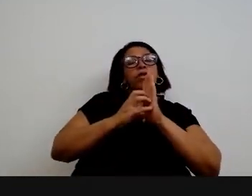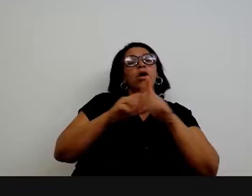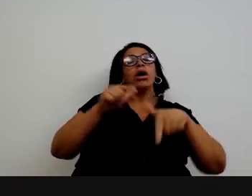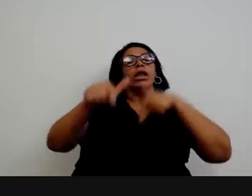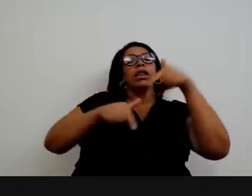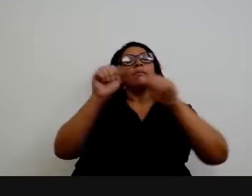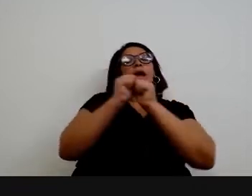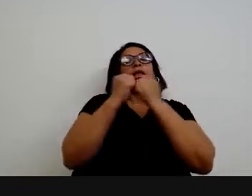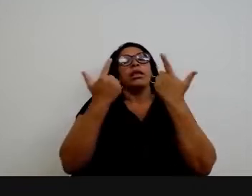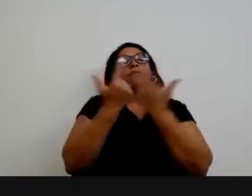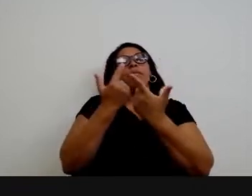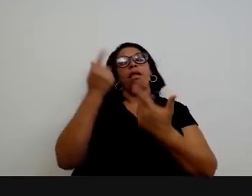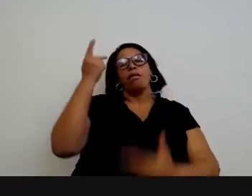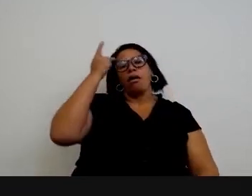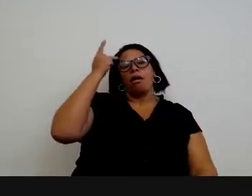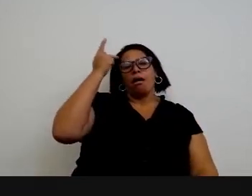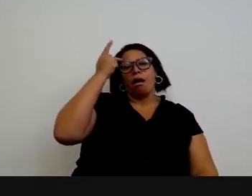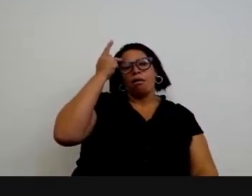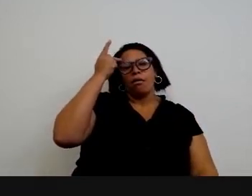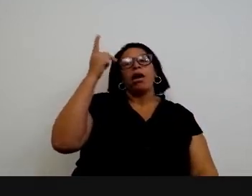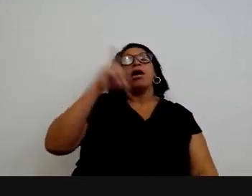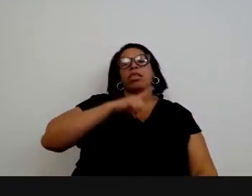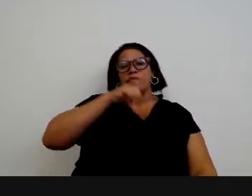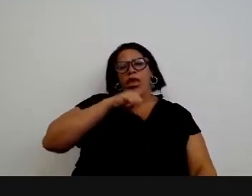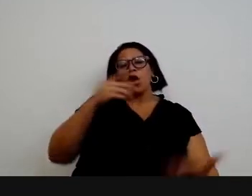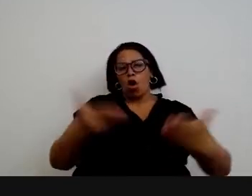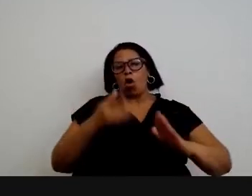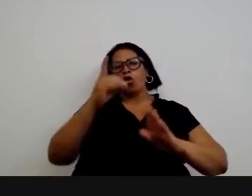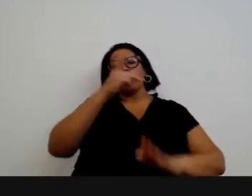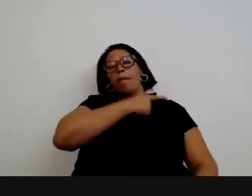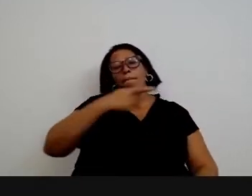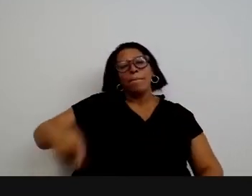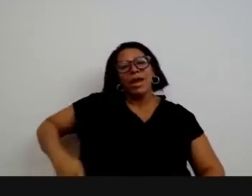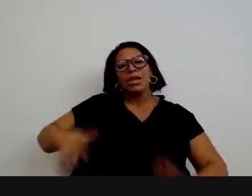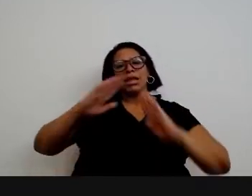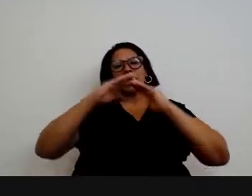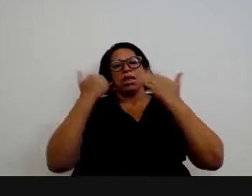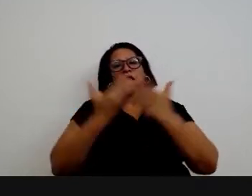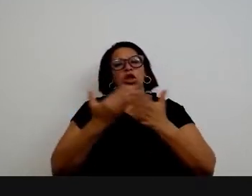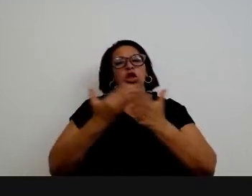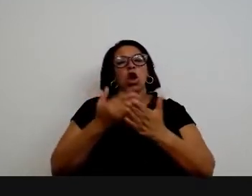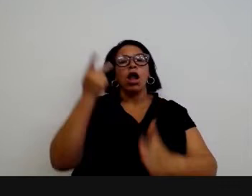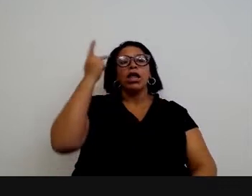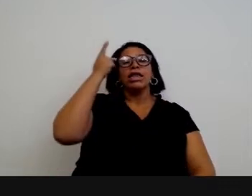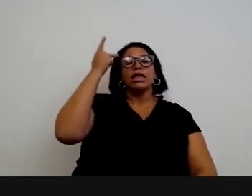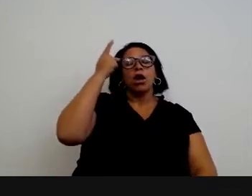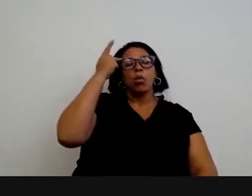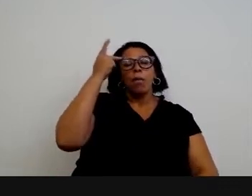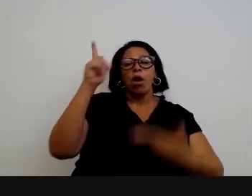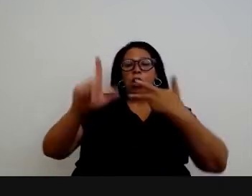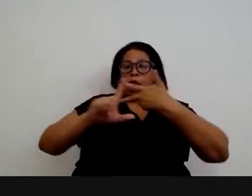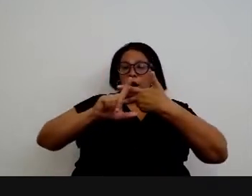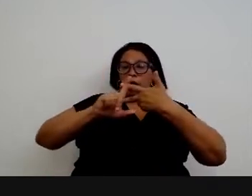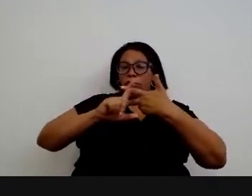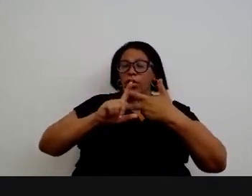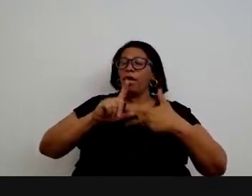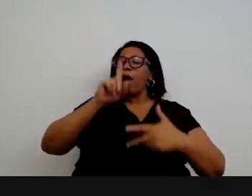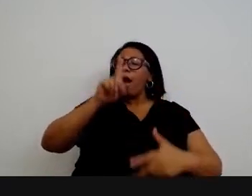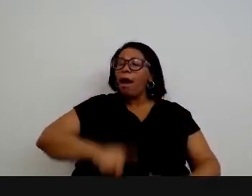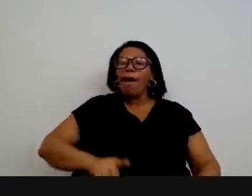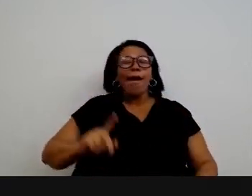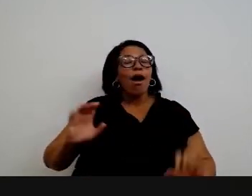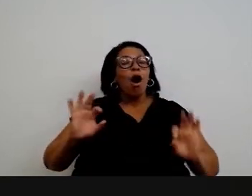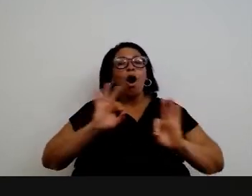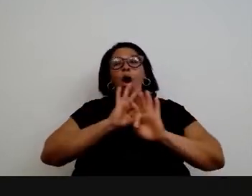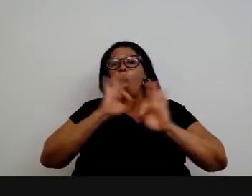da Câmara Municipal de São Paulo e lá está na função de presidente, que eu acho que para São Paulo é um ganho imenso, não só pela qualidade pessoal,